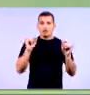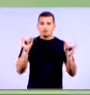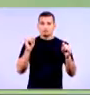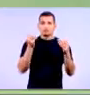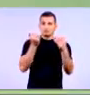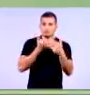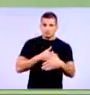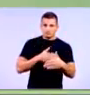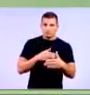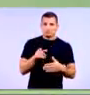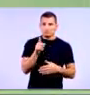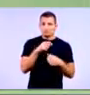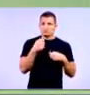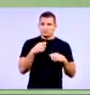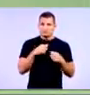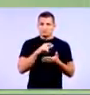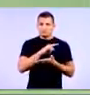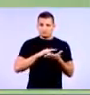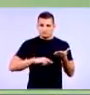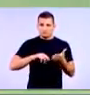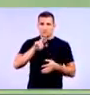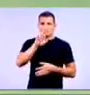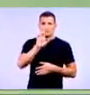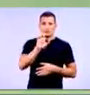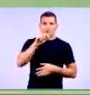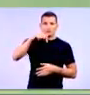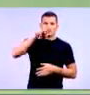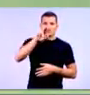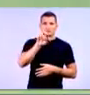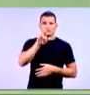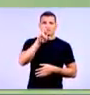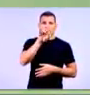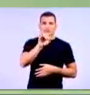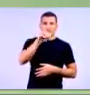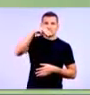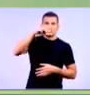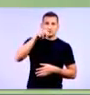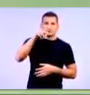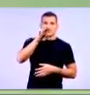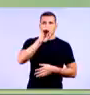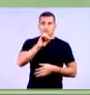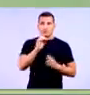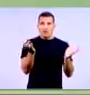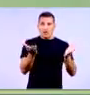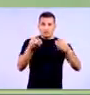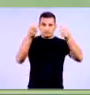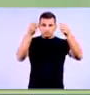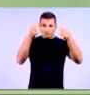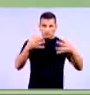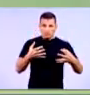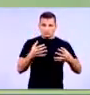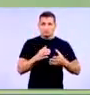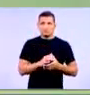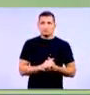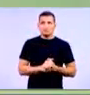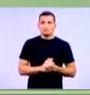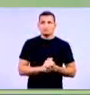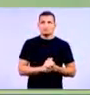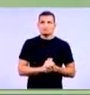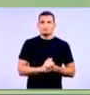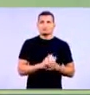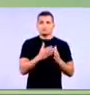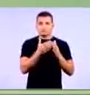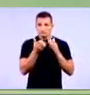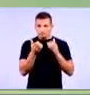Vocês devem protocolar um requerimento. Lembrem agora dos prazos, vou explicar o procedimento a seguir. Então, solicitação de